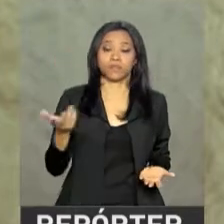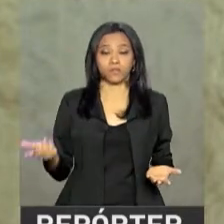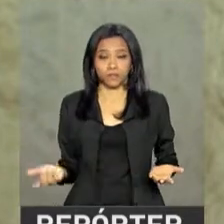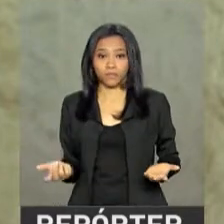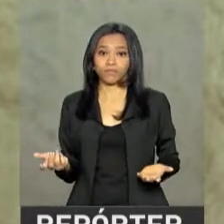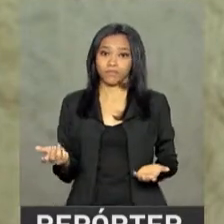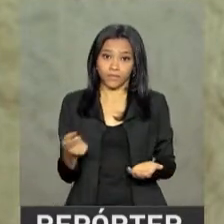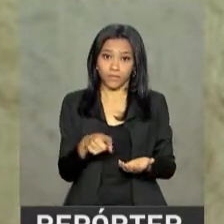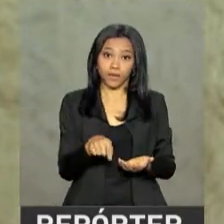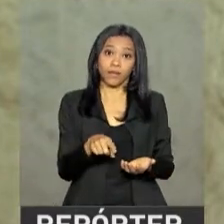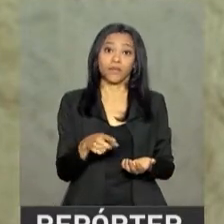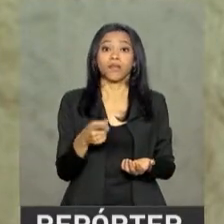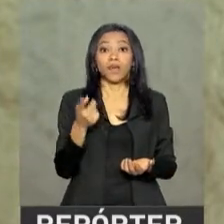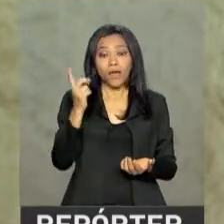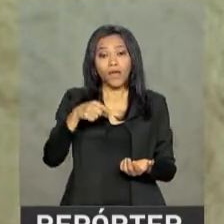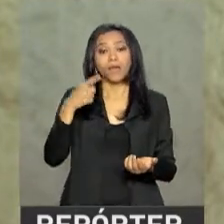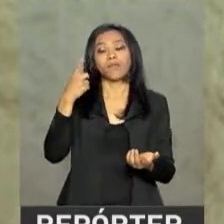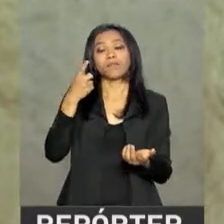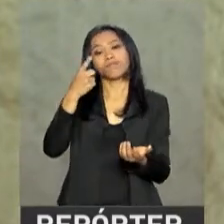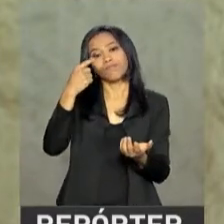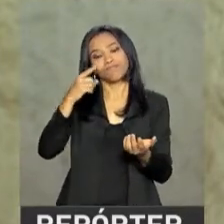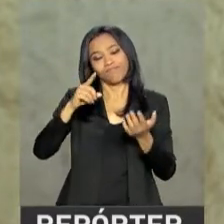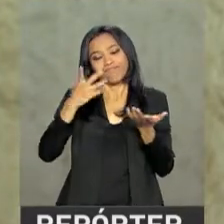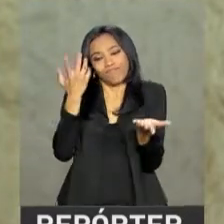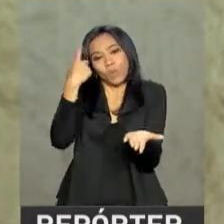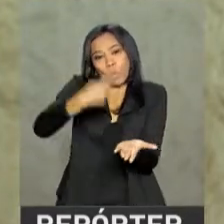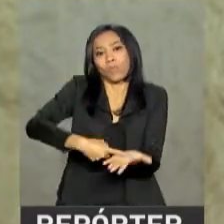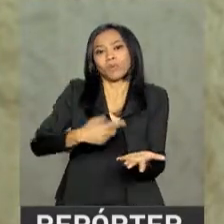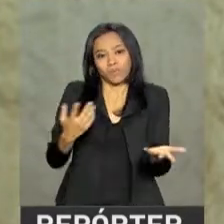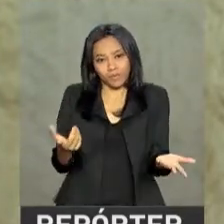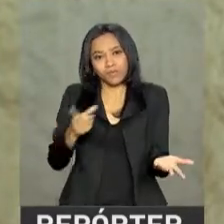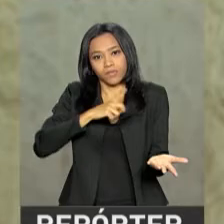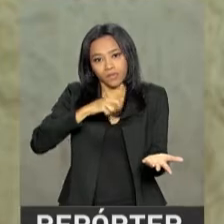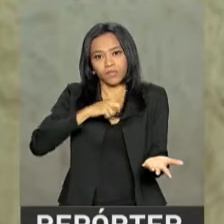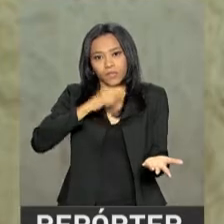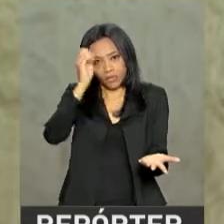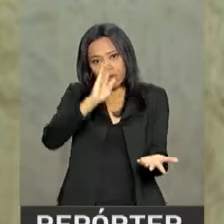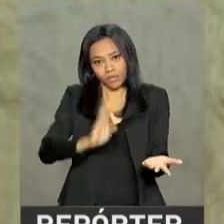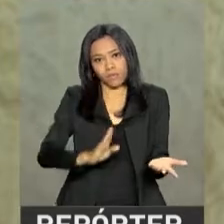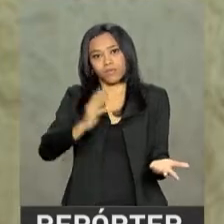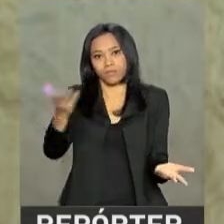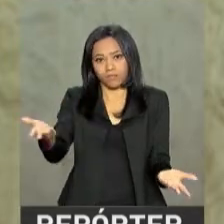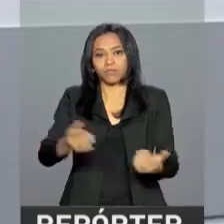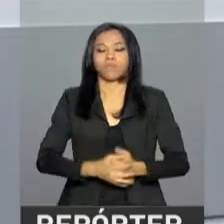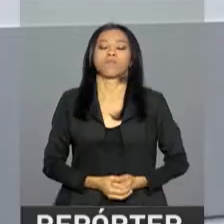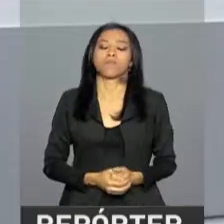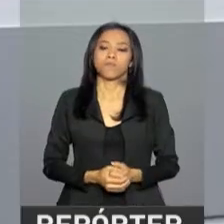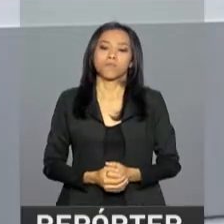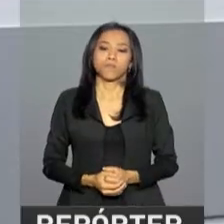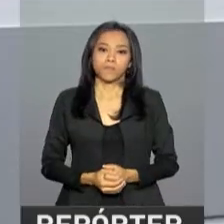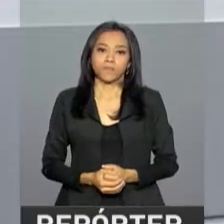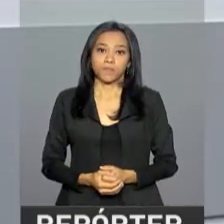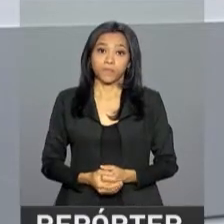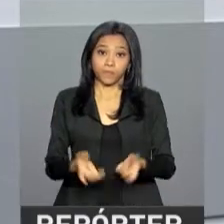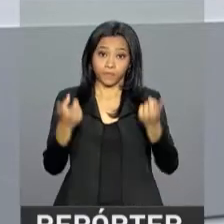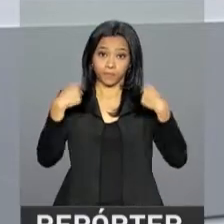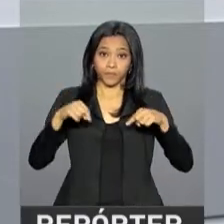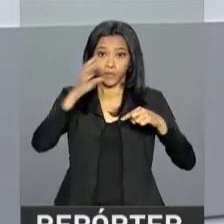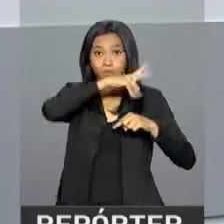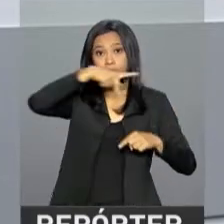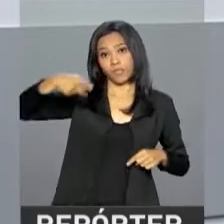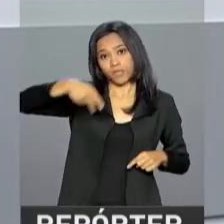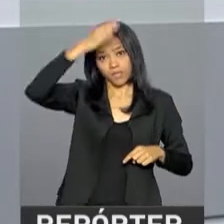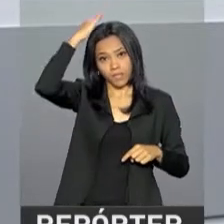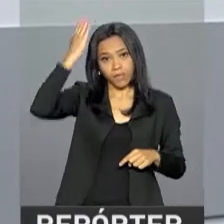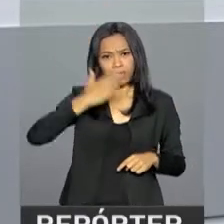perante o governo é uma missão perante o estado brasileiro é uma missão perante a pátria brasileira o presidente michel temer